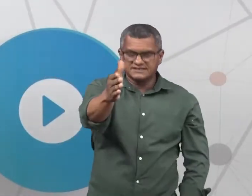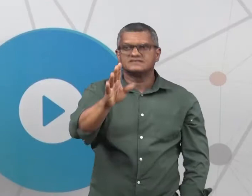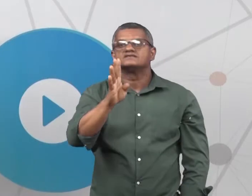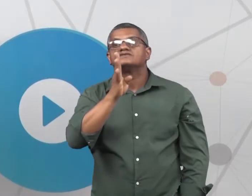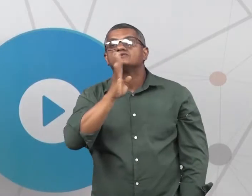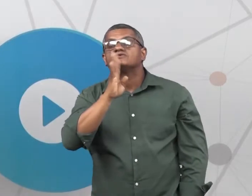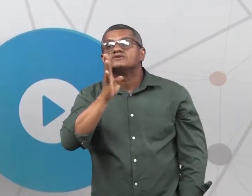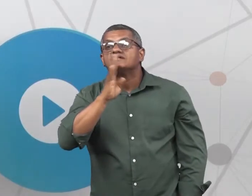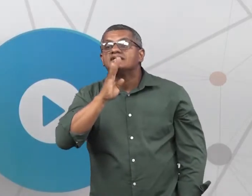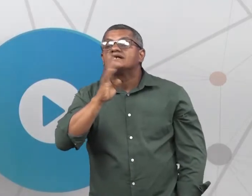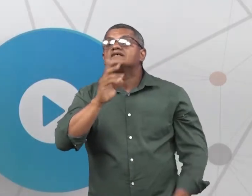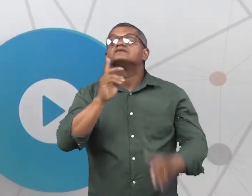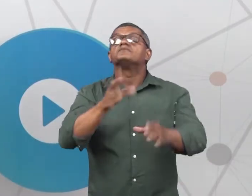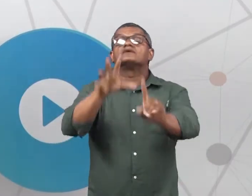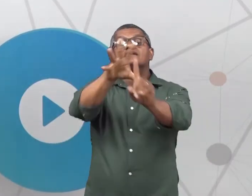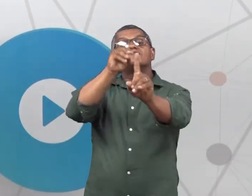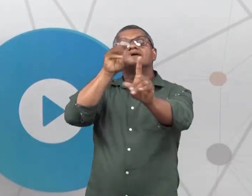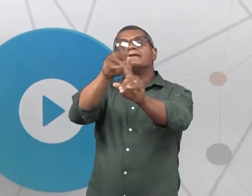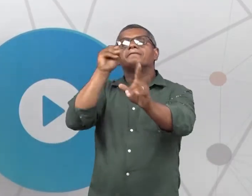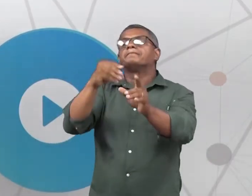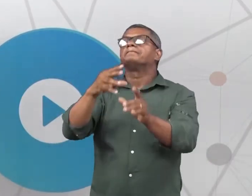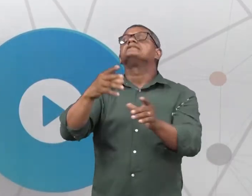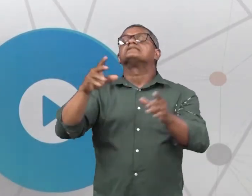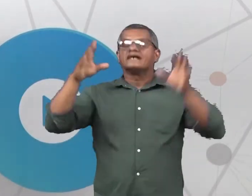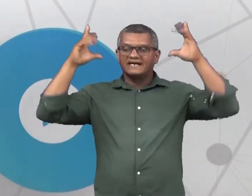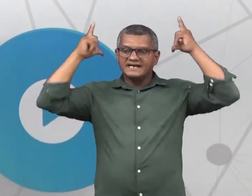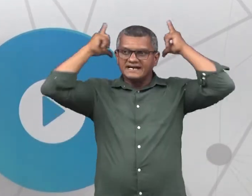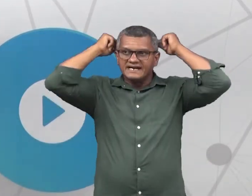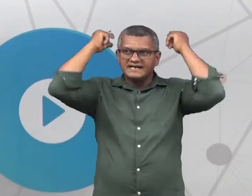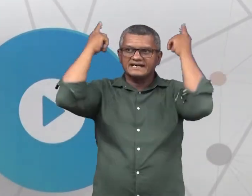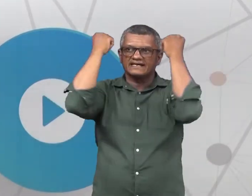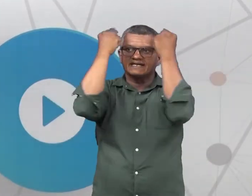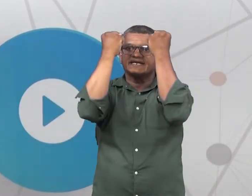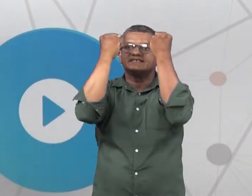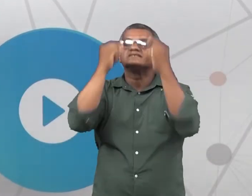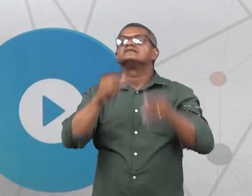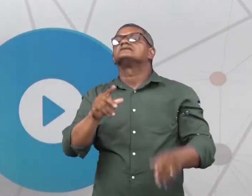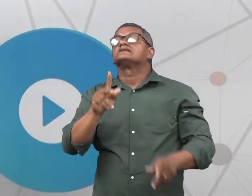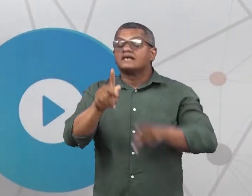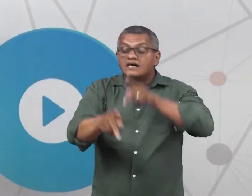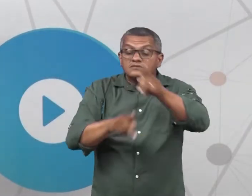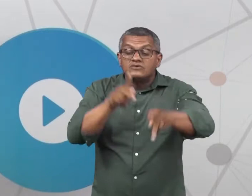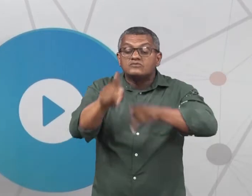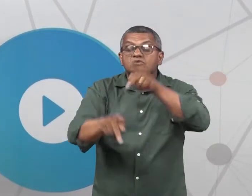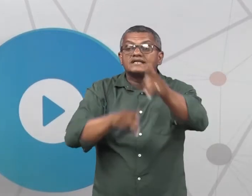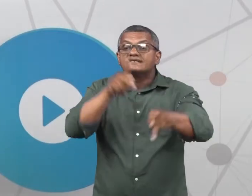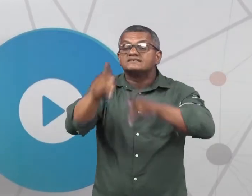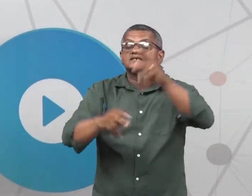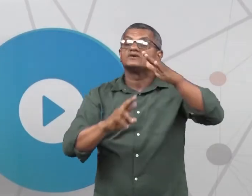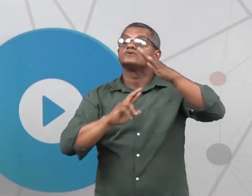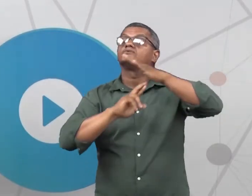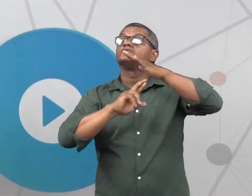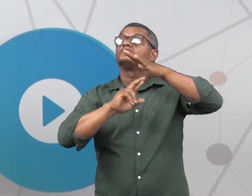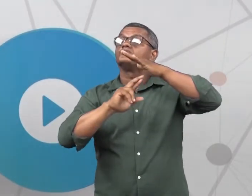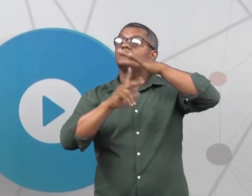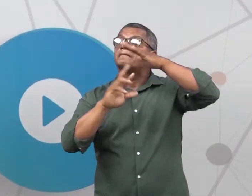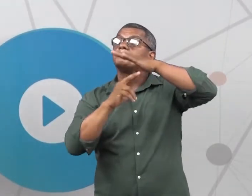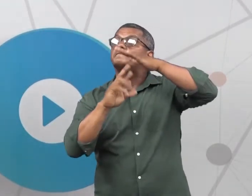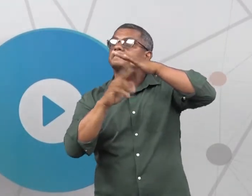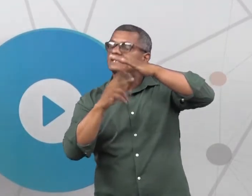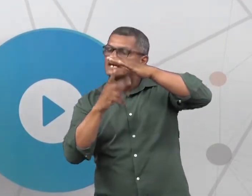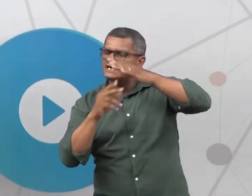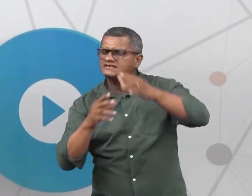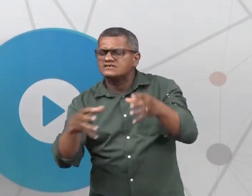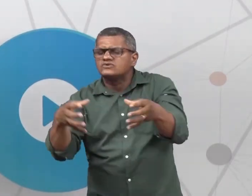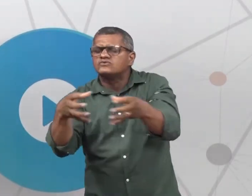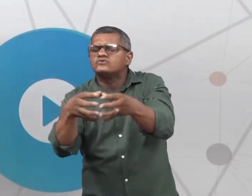da Grécia, que a população se reunia numa praça, denominada de Ágora,